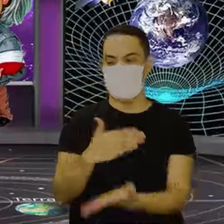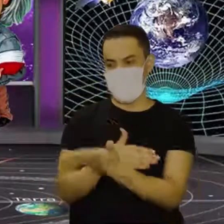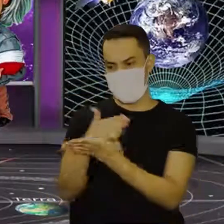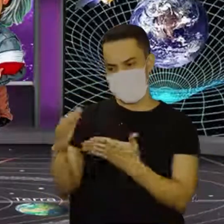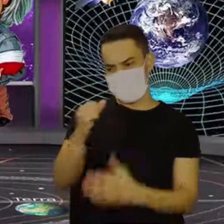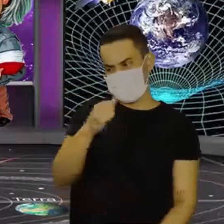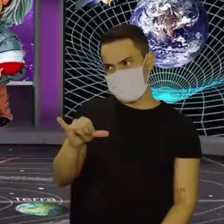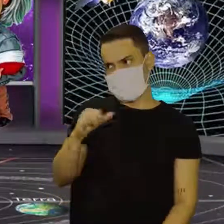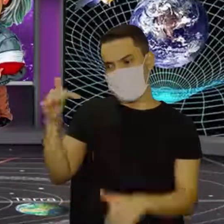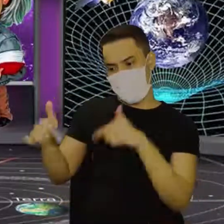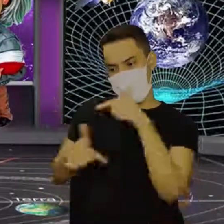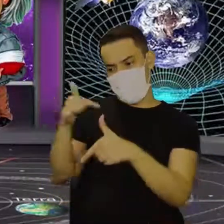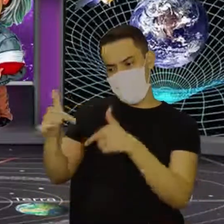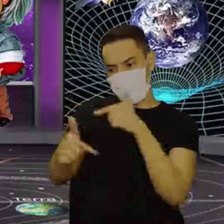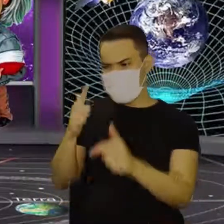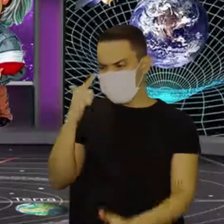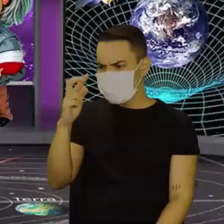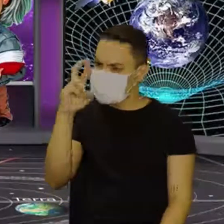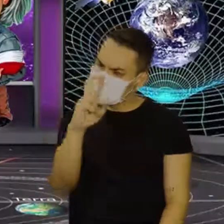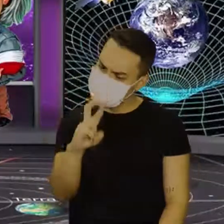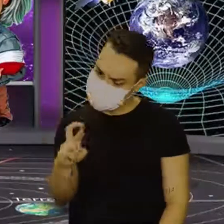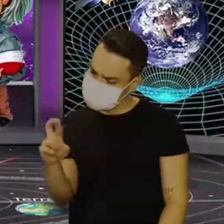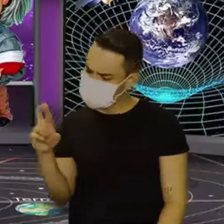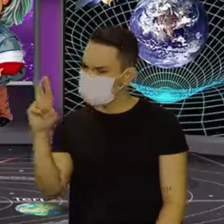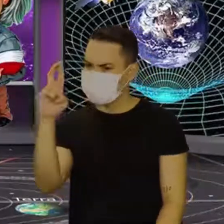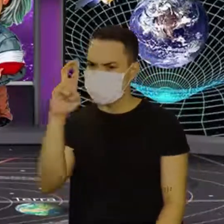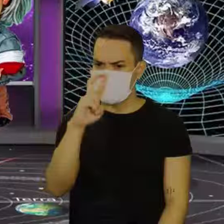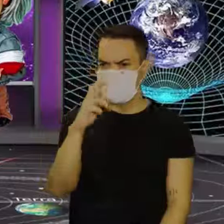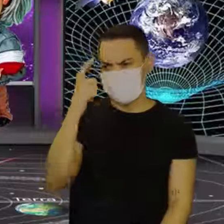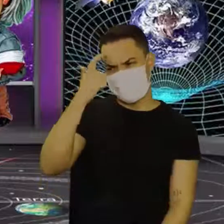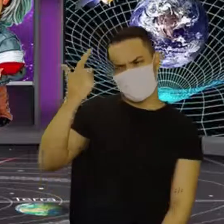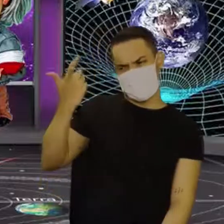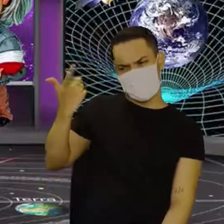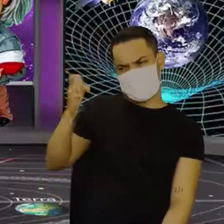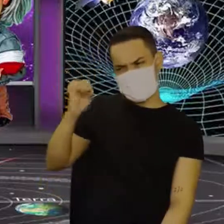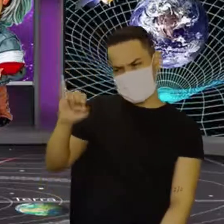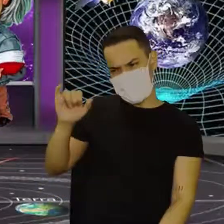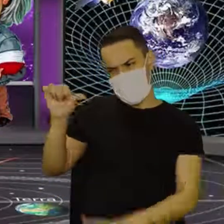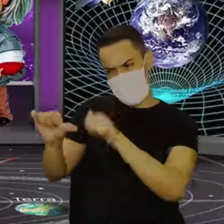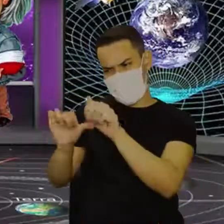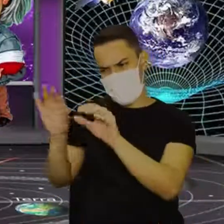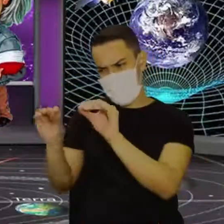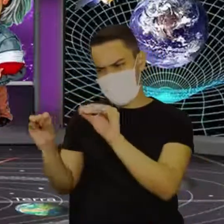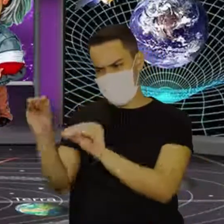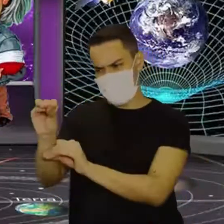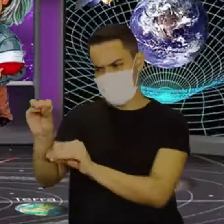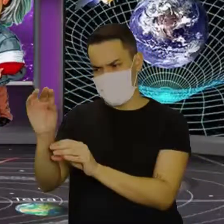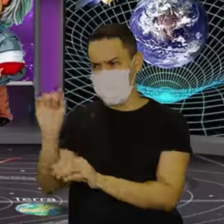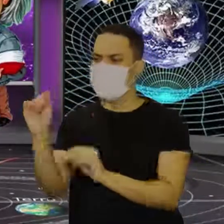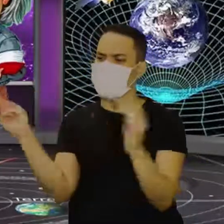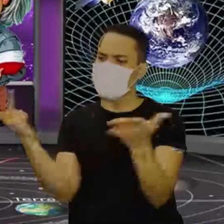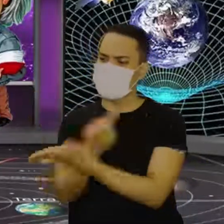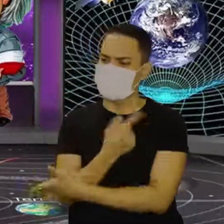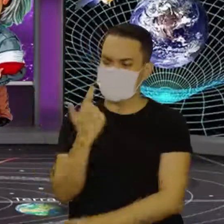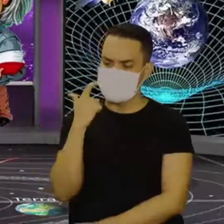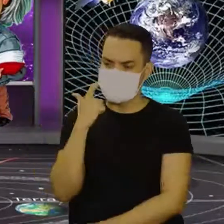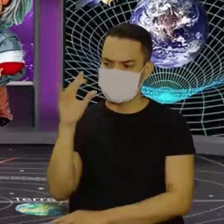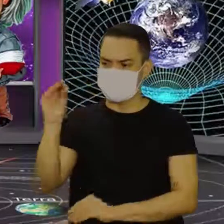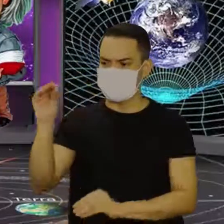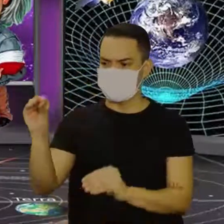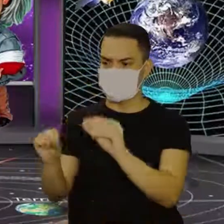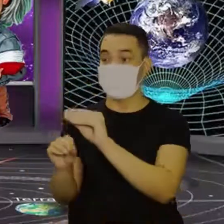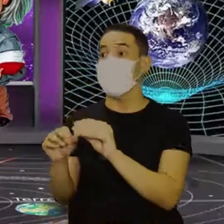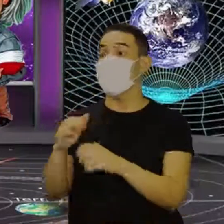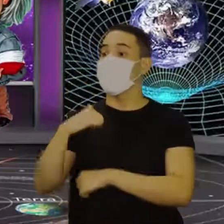com eletricidade aqui, ele começa a observar, aí ele começa a modificar, mas se eu mudar isso aqui, vamos ver o que acontece. Aí ele foi lá e